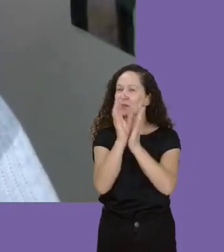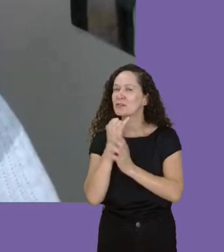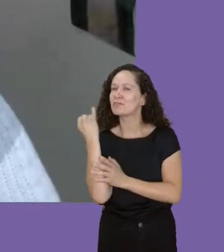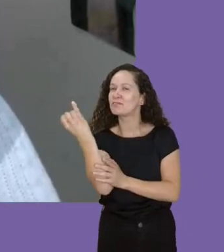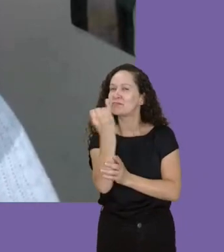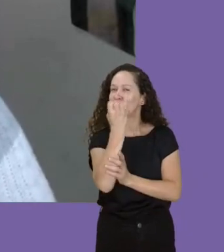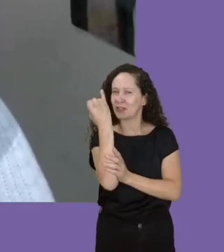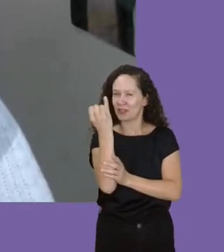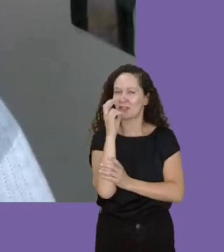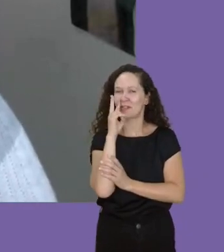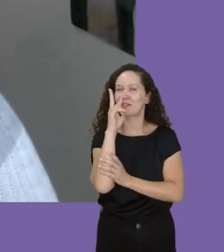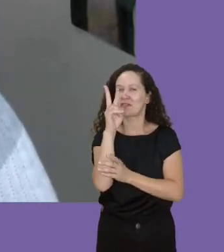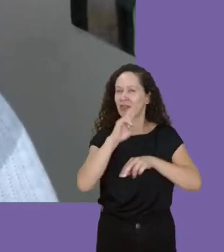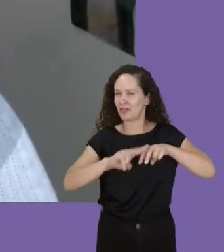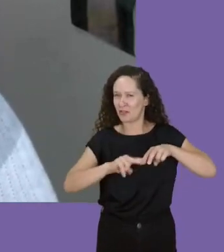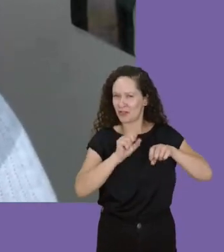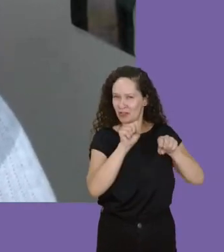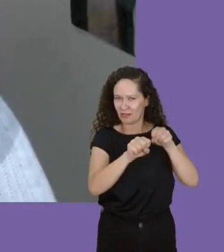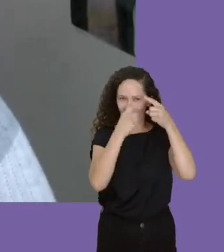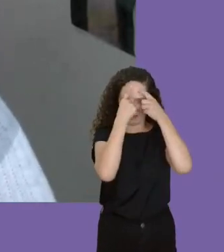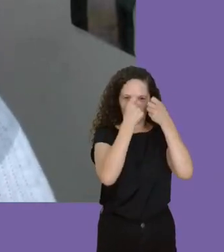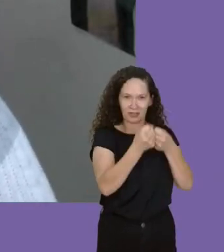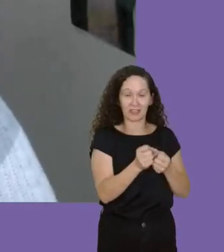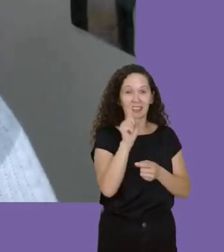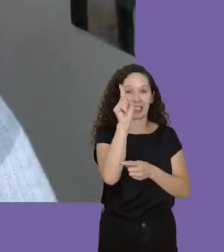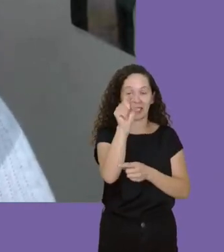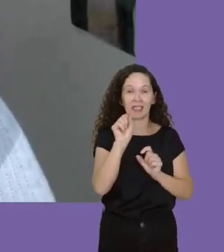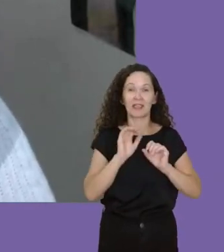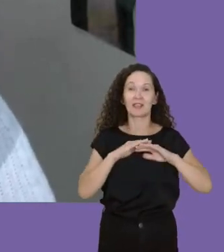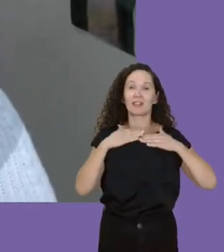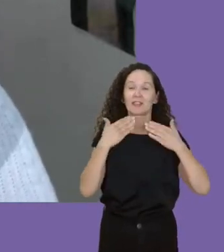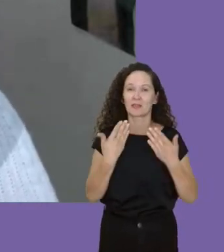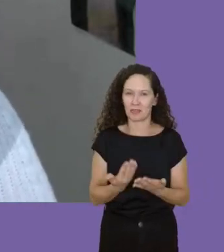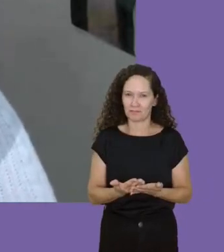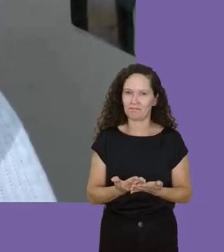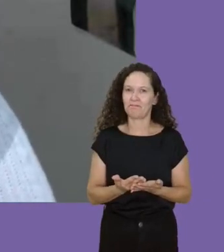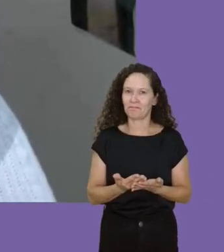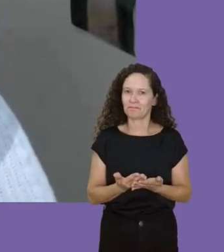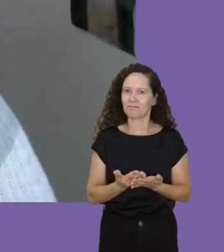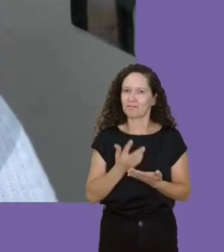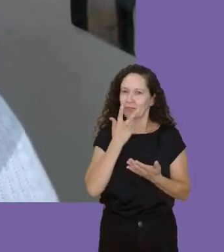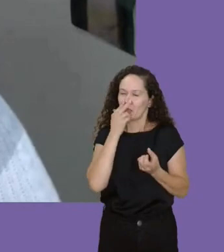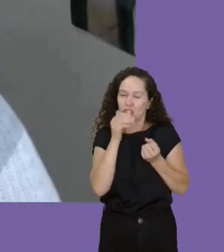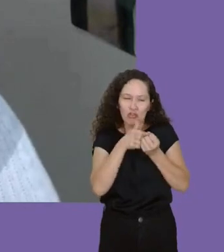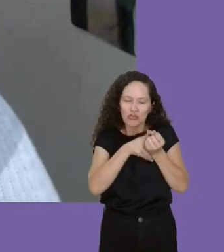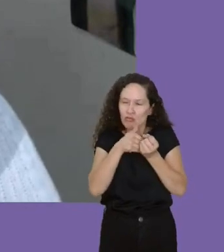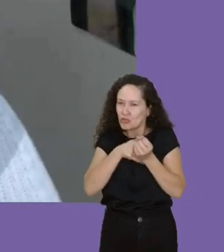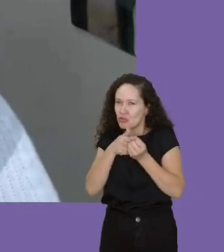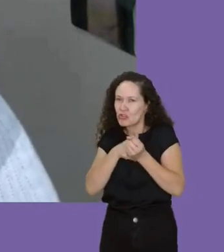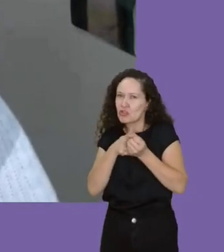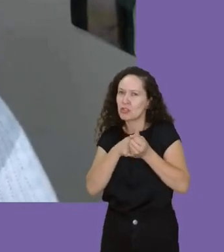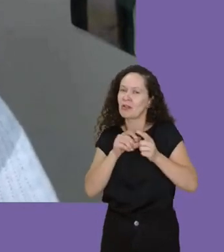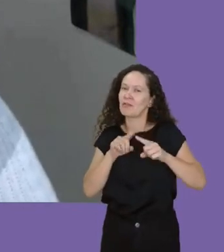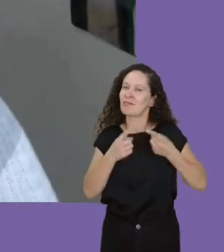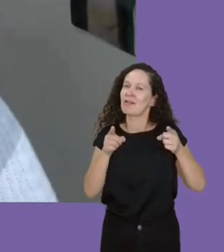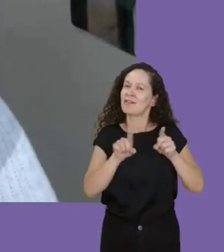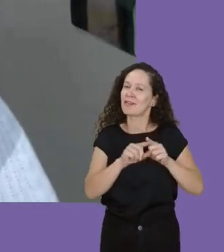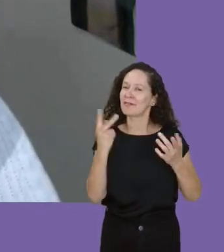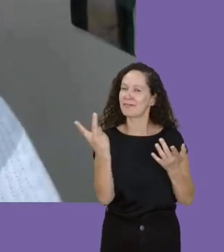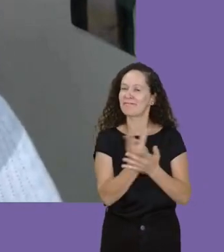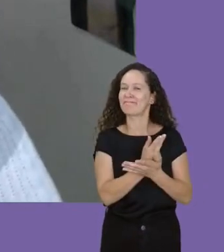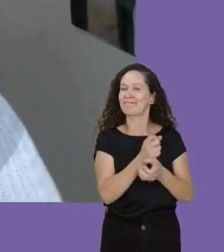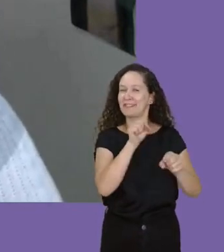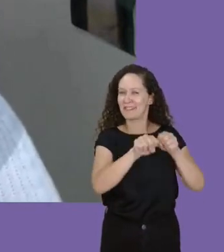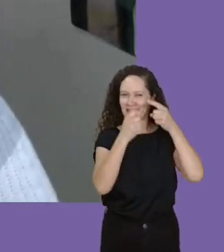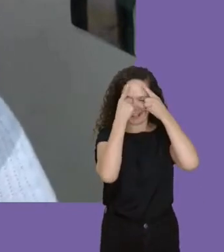da violência política de gênero é aquela que ela é mais velada, digamos assim, mas que ela também requer